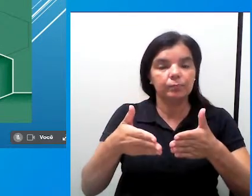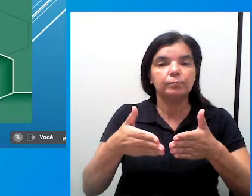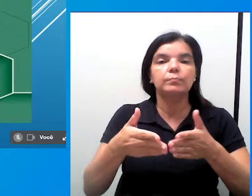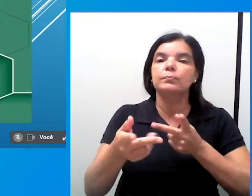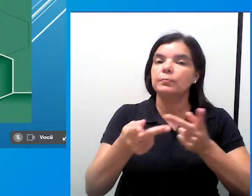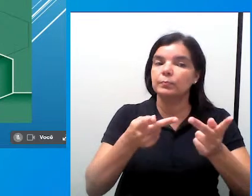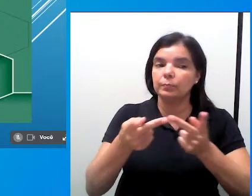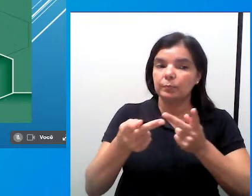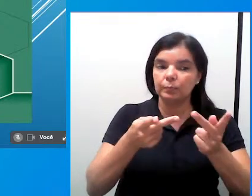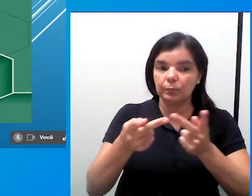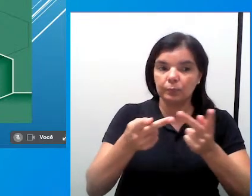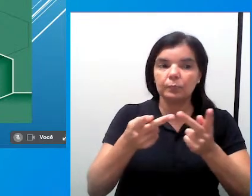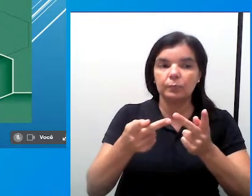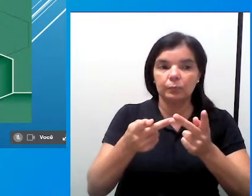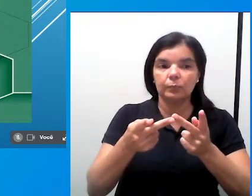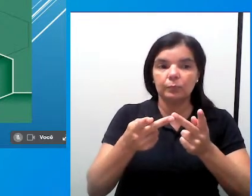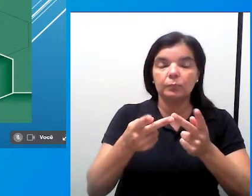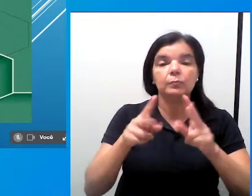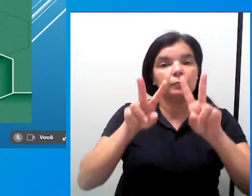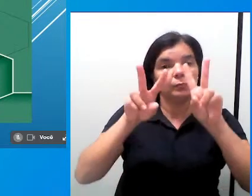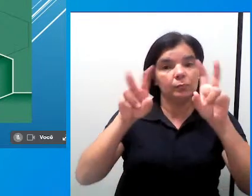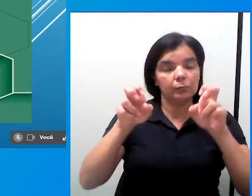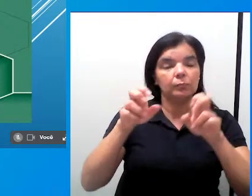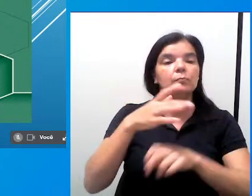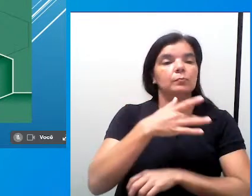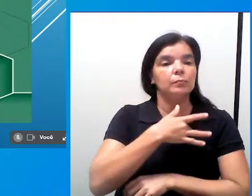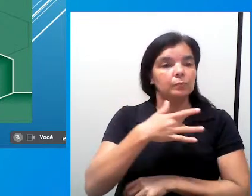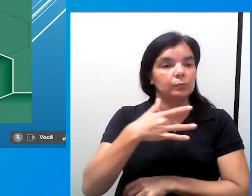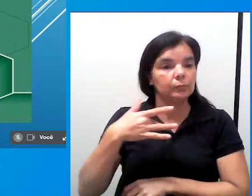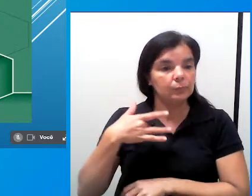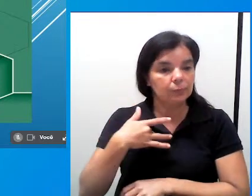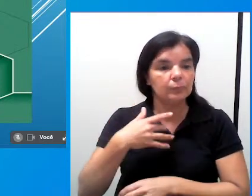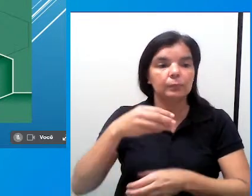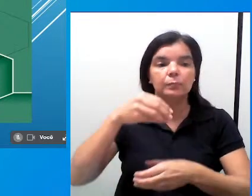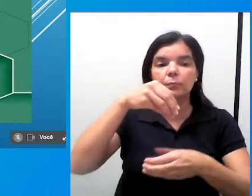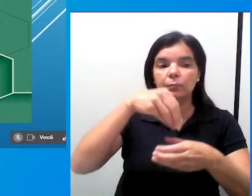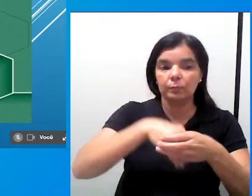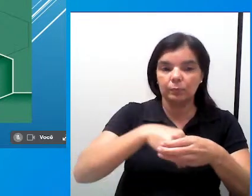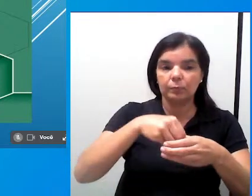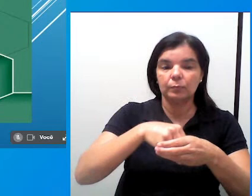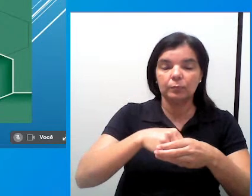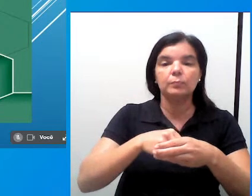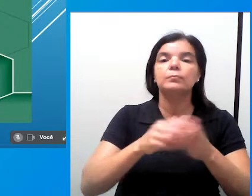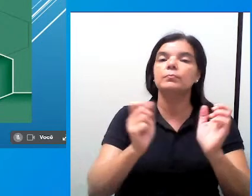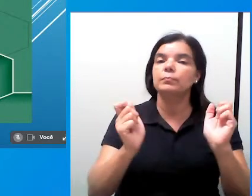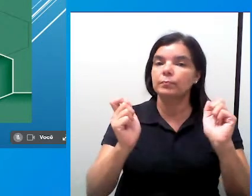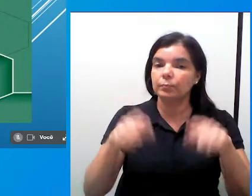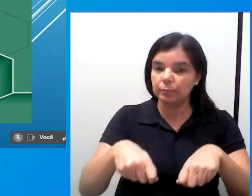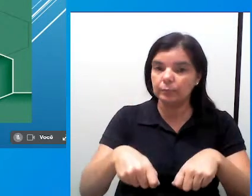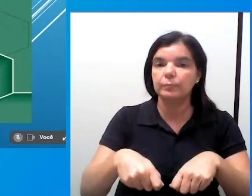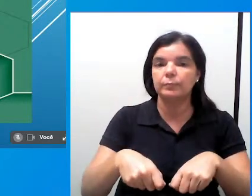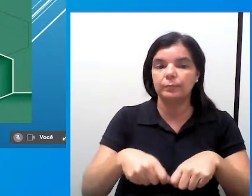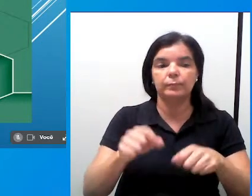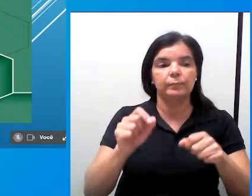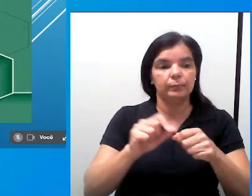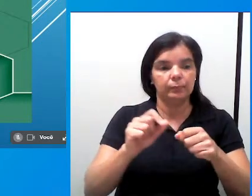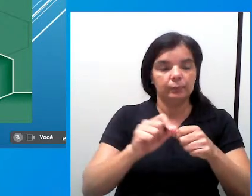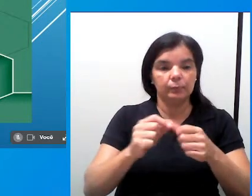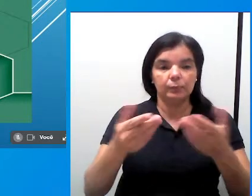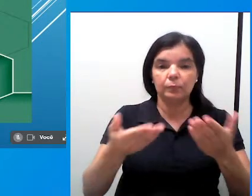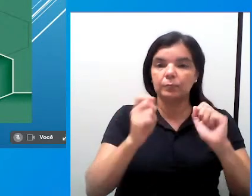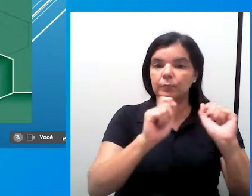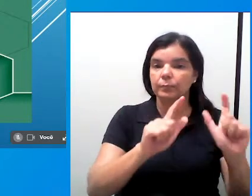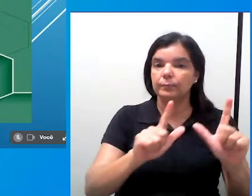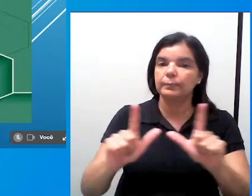projeto, que é o projeto Assunto Saúde, que dentro da realidade da pandemia era o que nos permitia fazer. Aí, tudo que eu vou passar aí